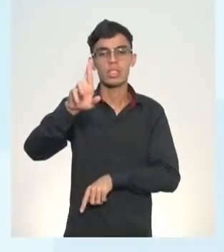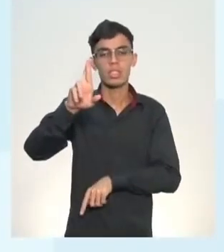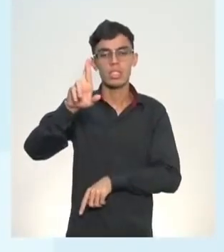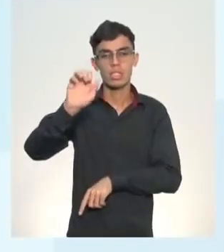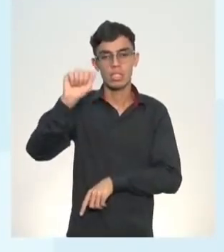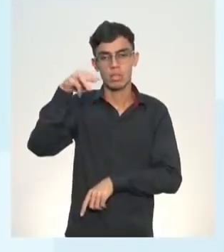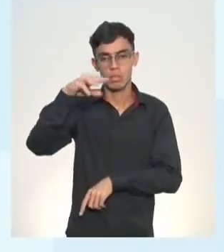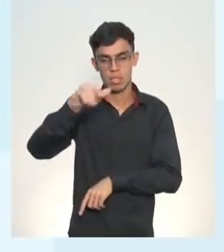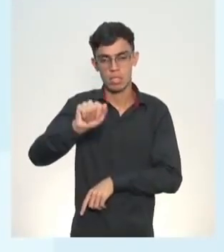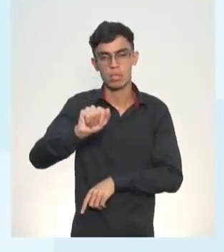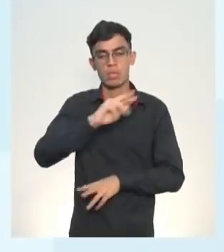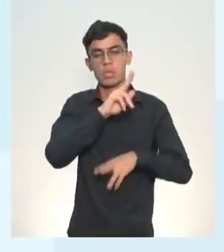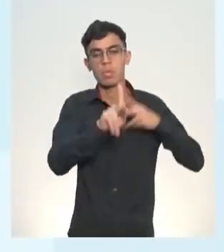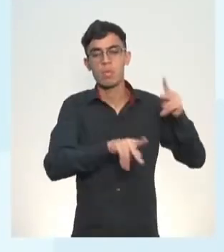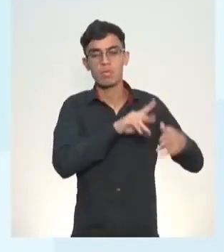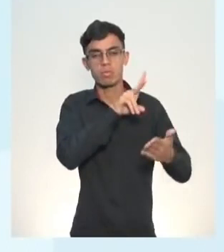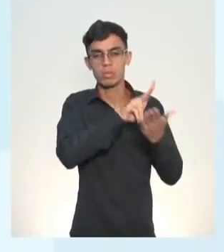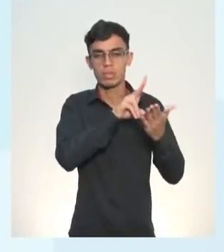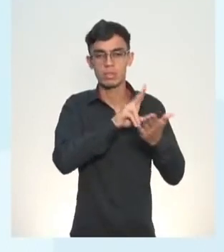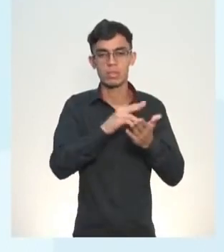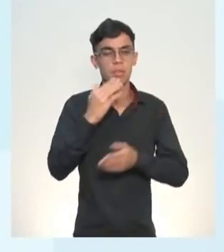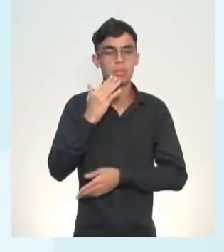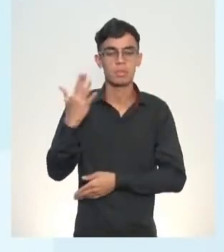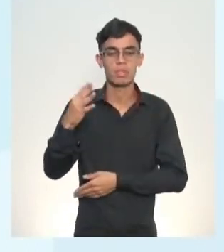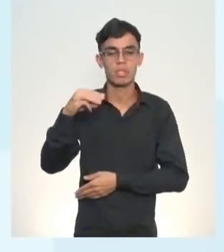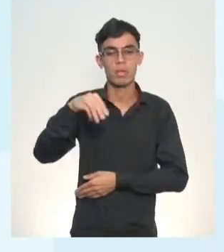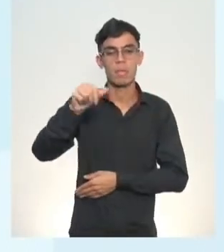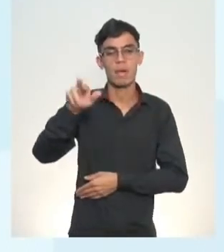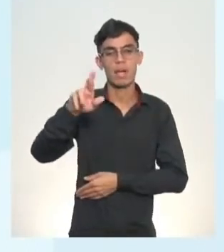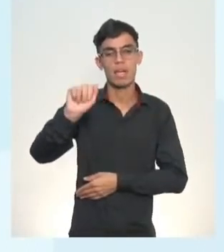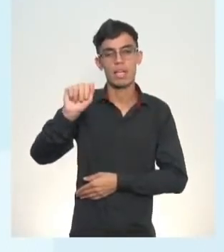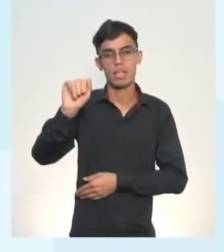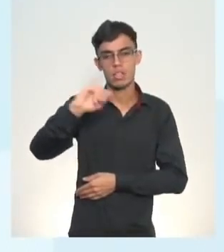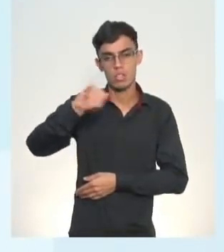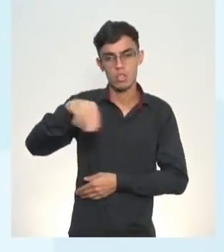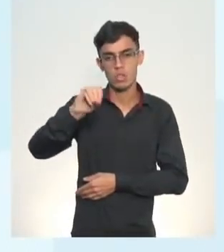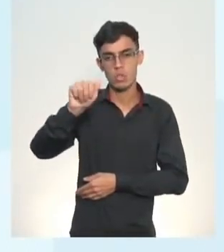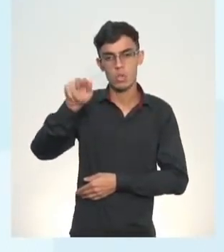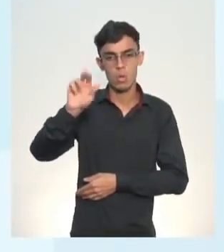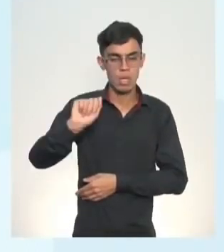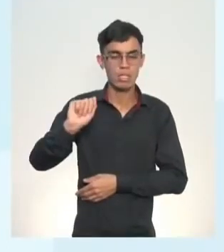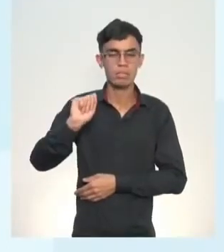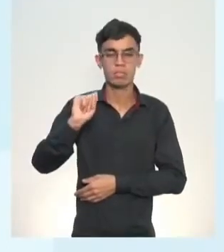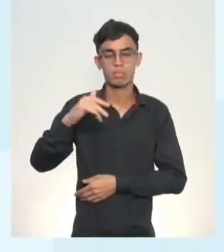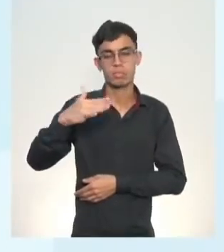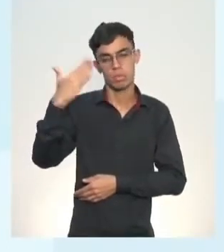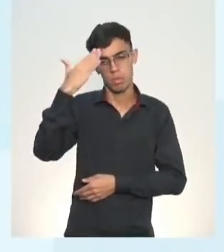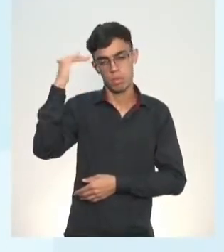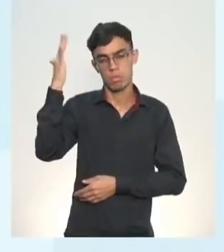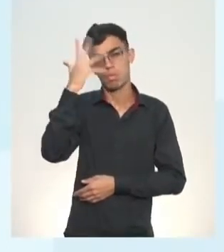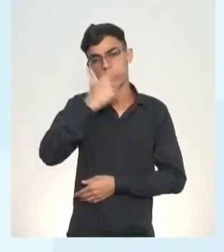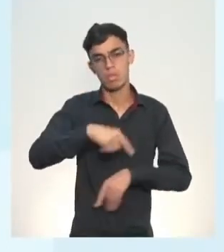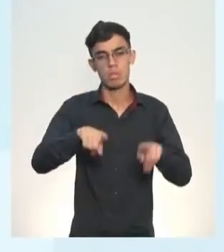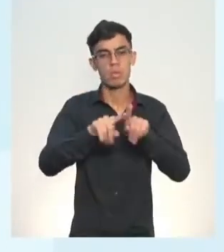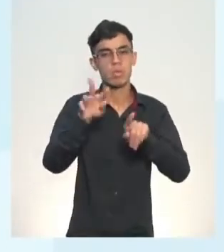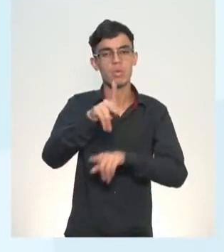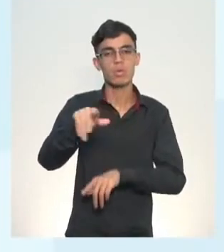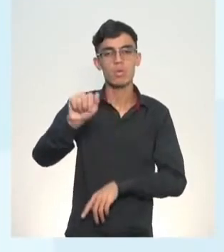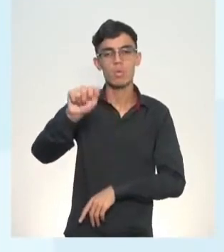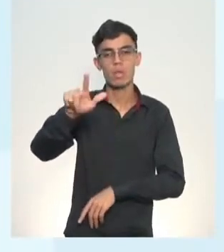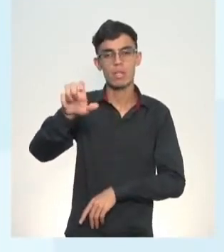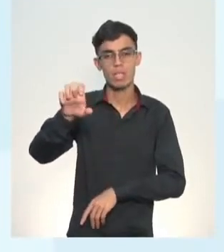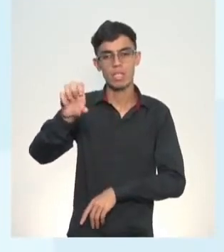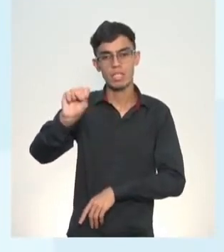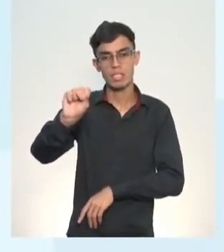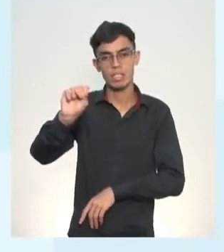indígena, né? Geralmente a cerâmica marajoara, que é tão conhecida, né? Pela sua beleza. O professor Alexandre citou